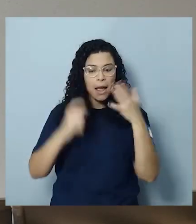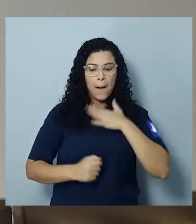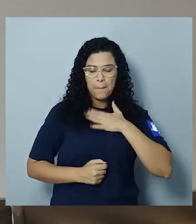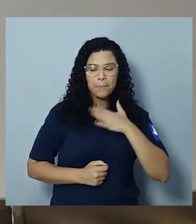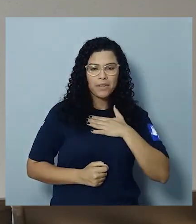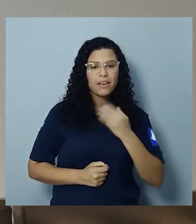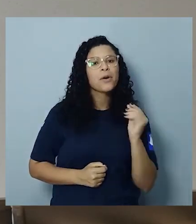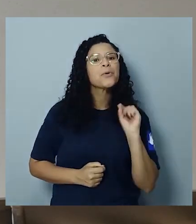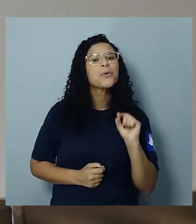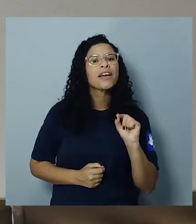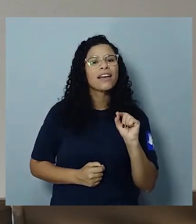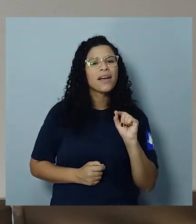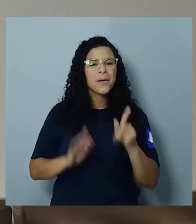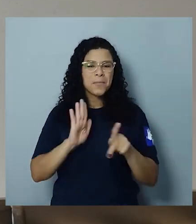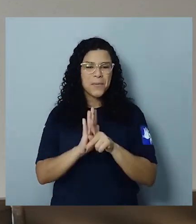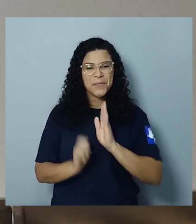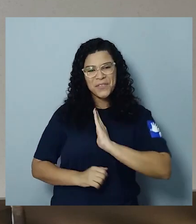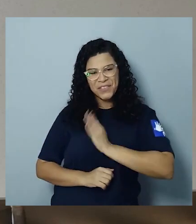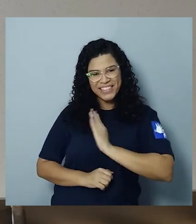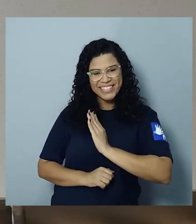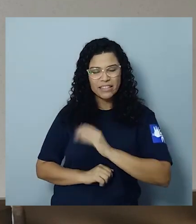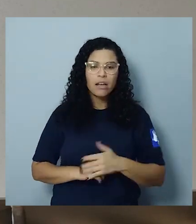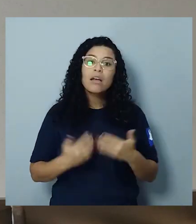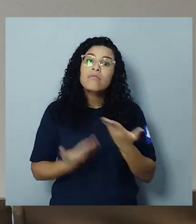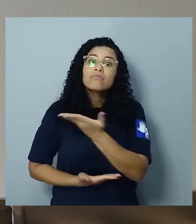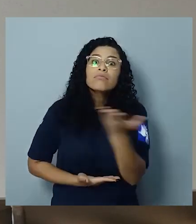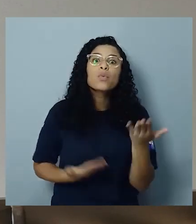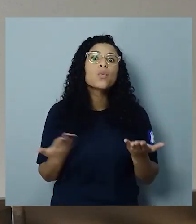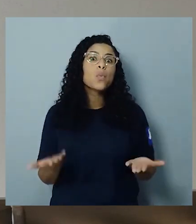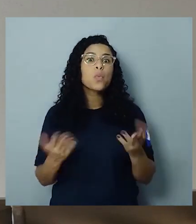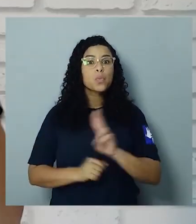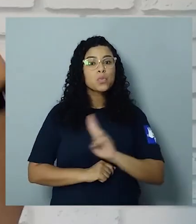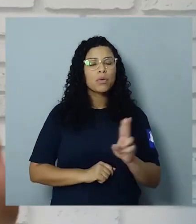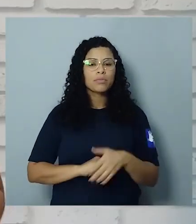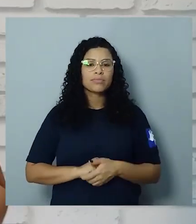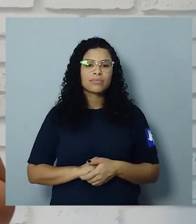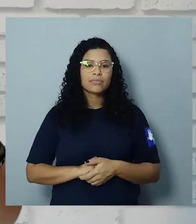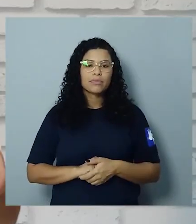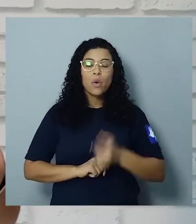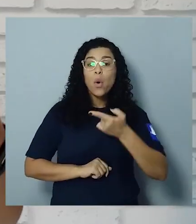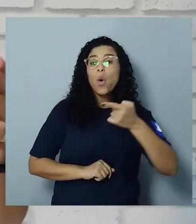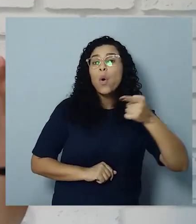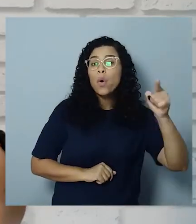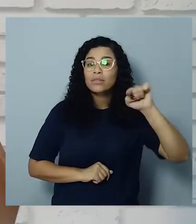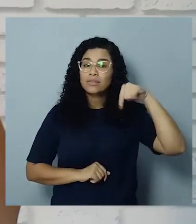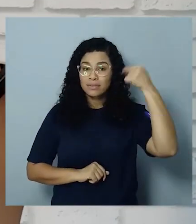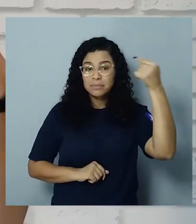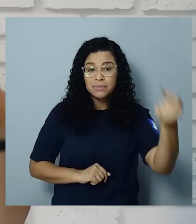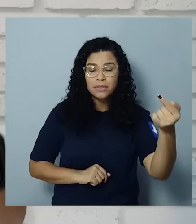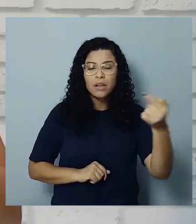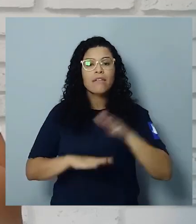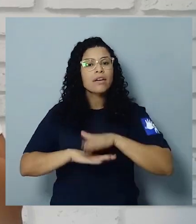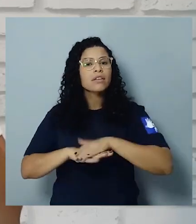de vocês a minha eu coloquei que a editora do coração e é de vocês Qual o nome nos próximos problemas nós